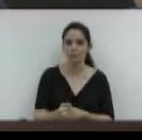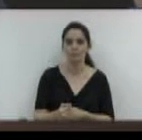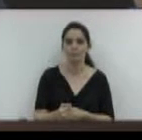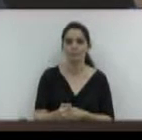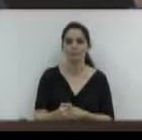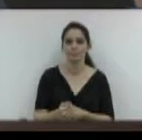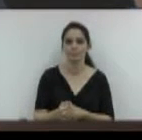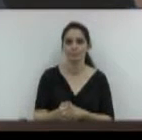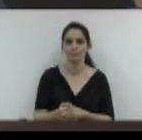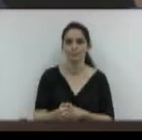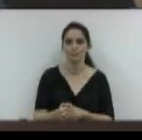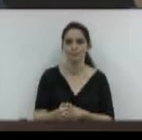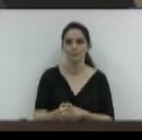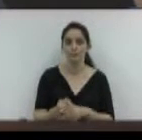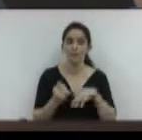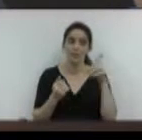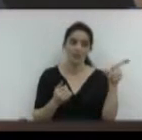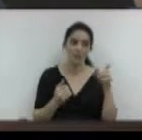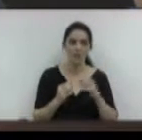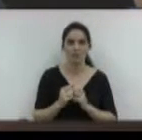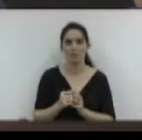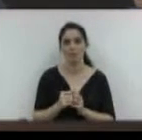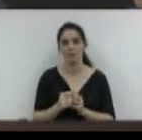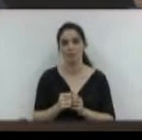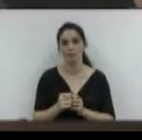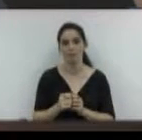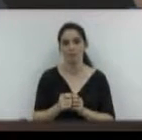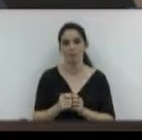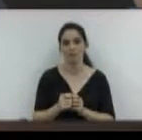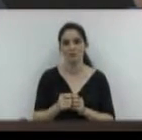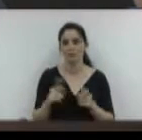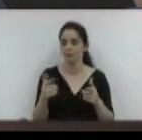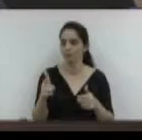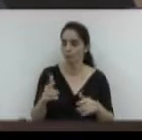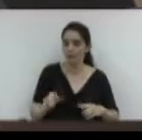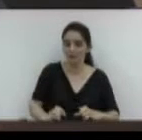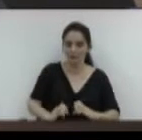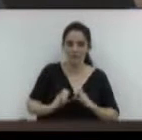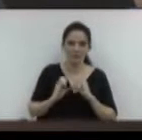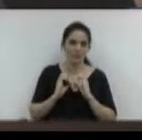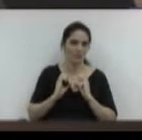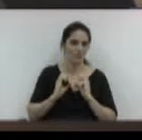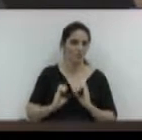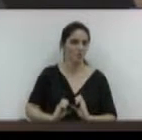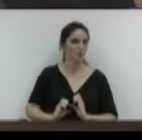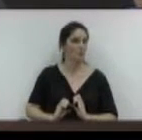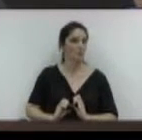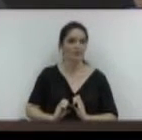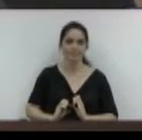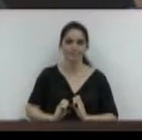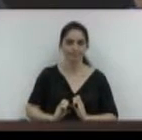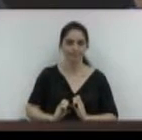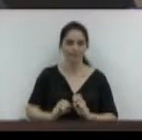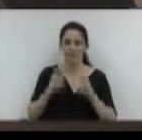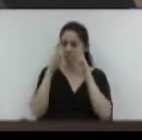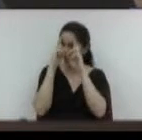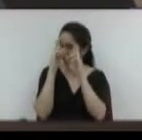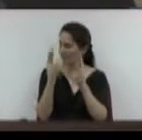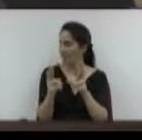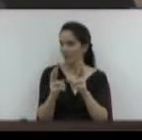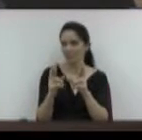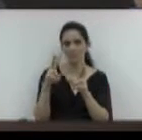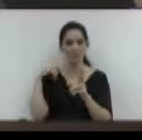seus excessos e ausência de ética parlamentar, desrespeitando os colegas edis e